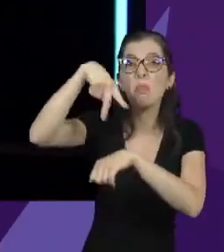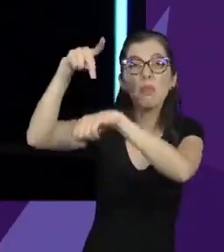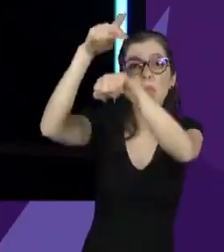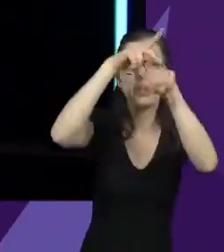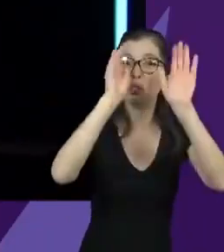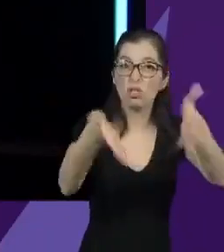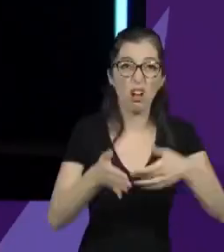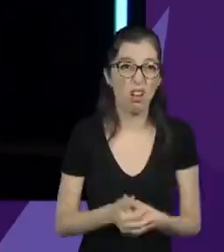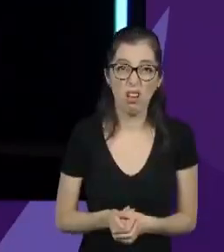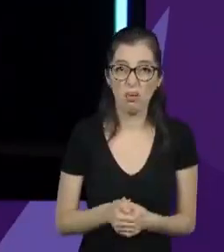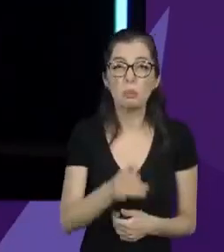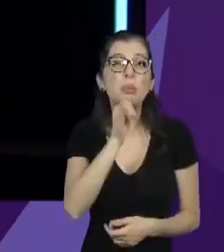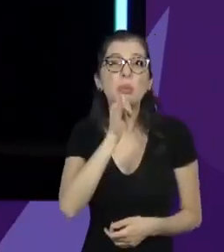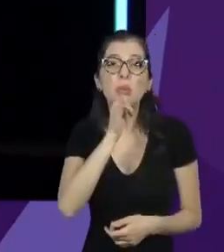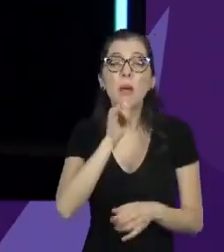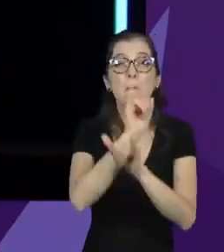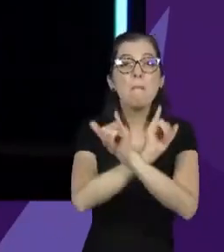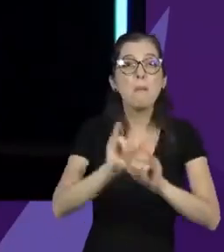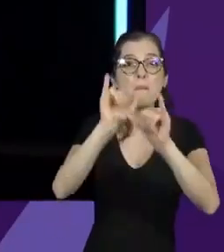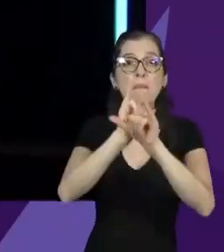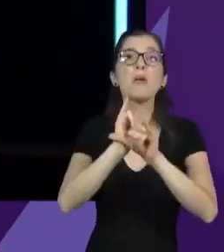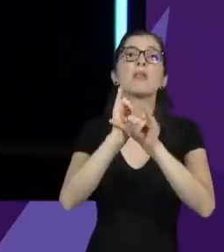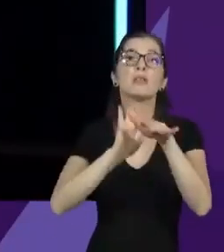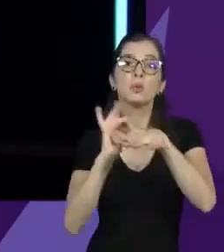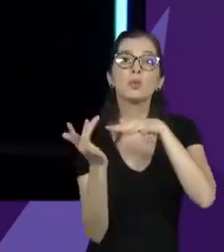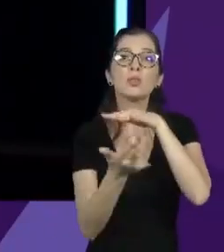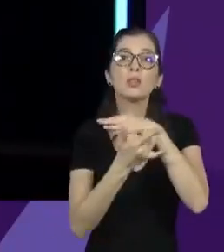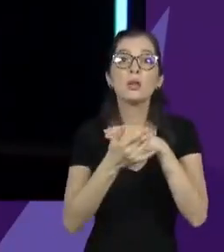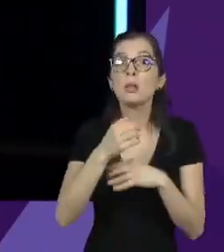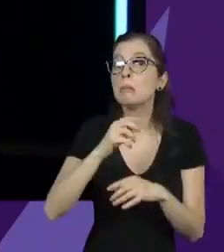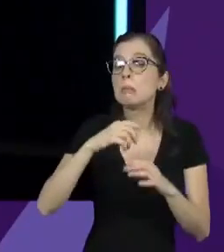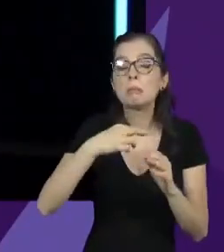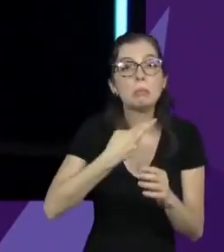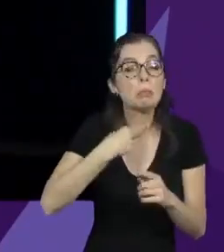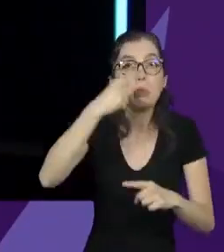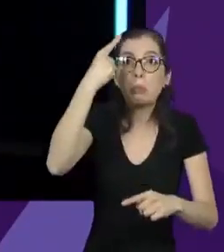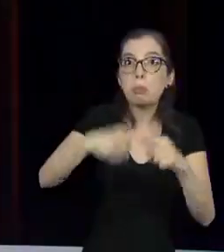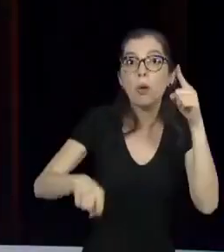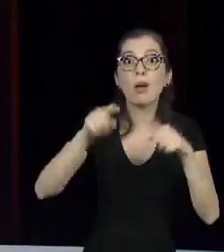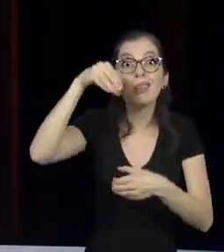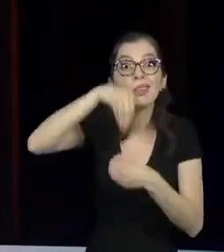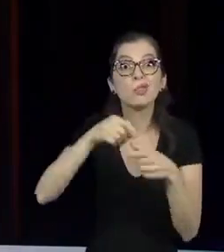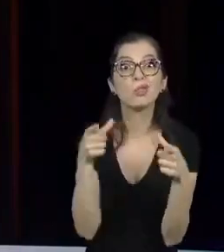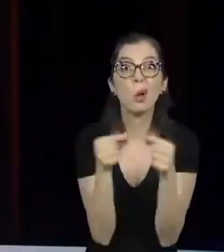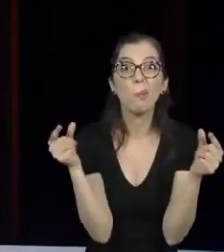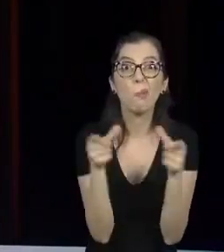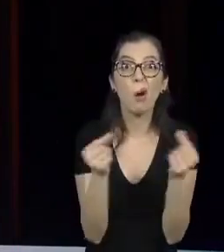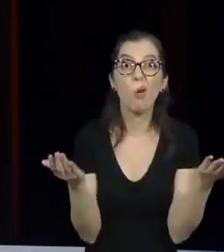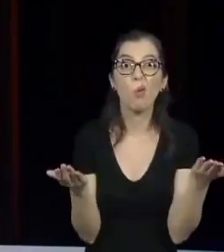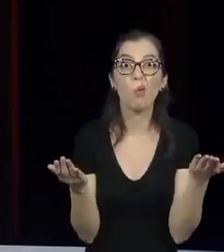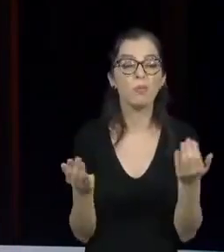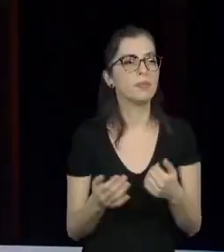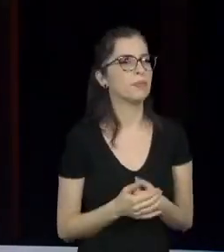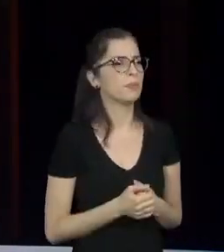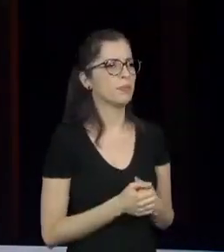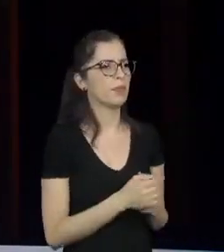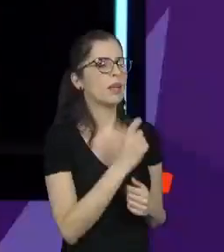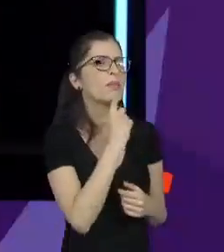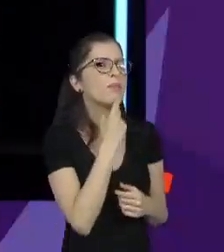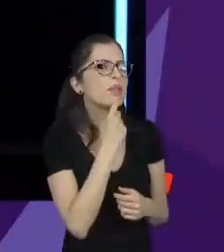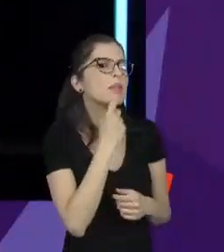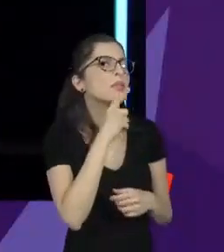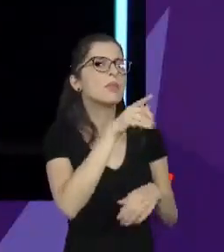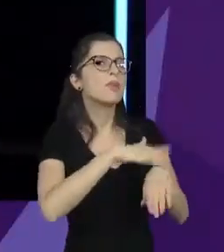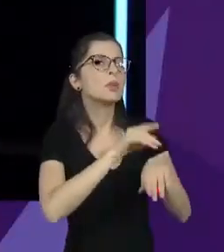com as pessoas, com as pessoas. E na Finlândia, como vocês fazem?